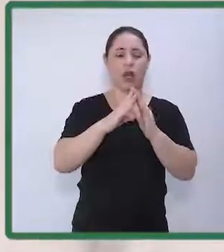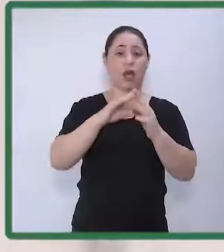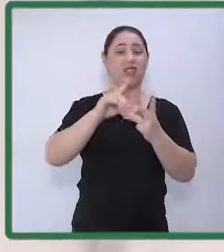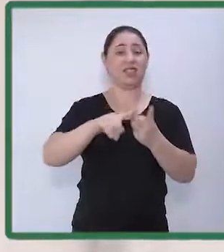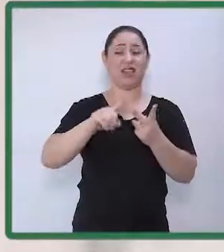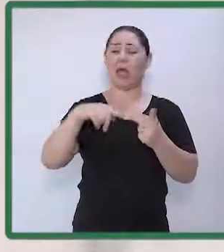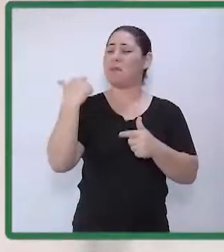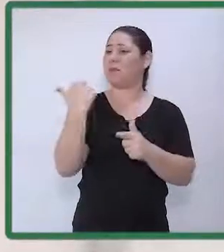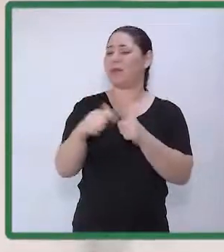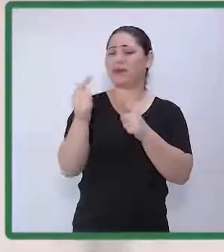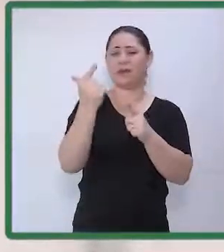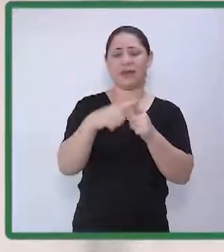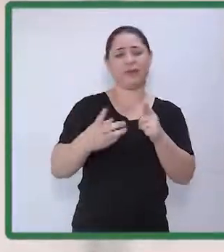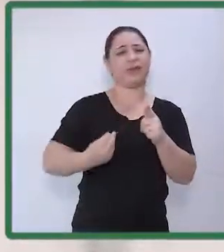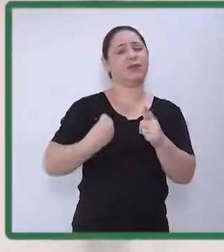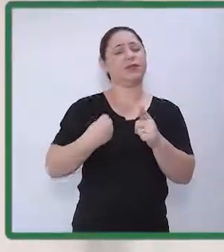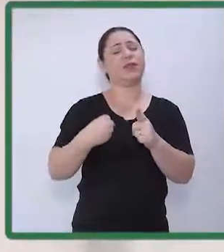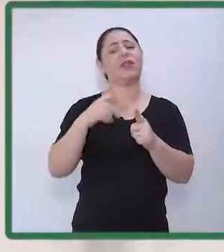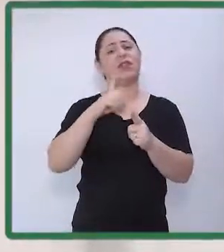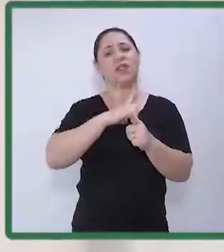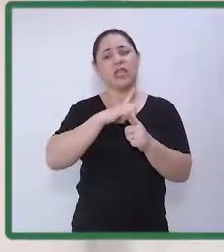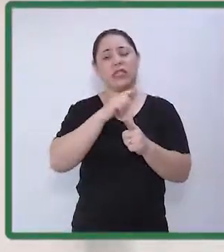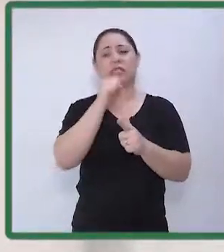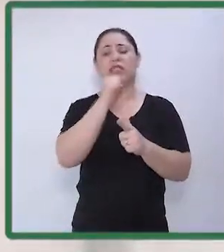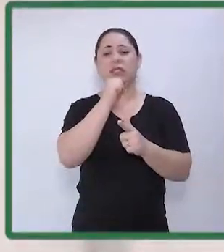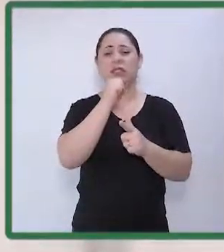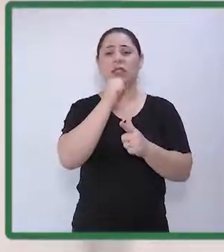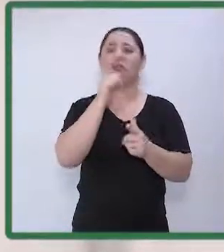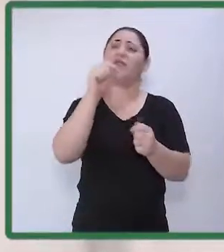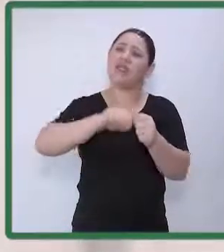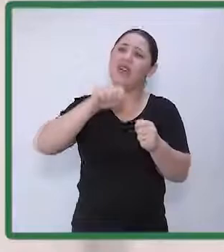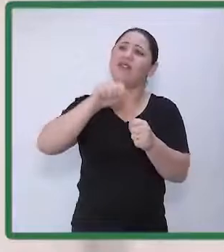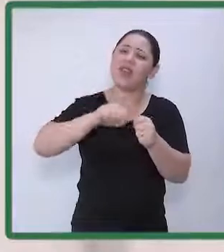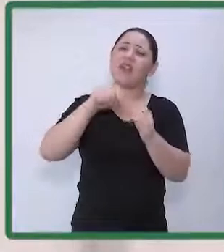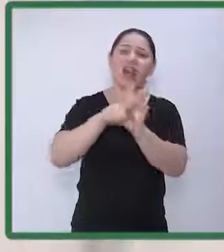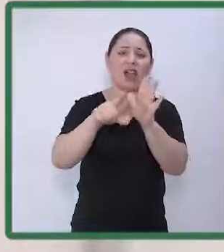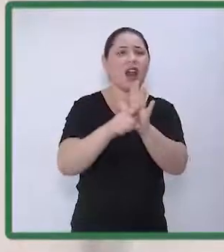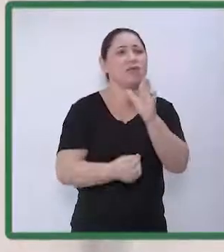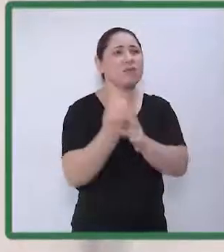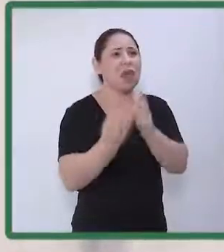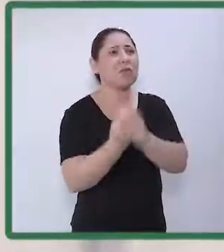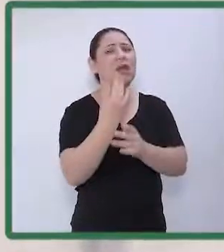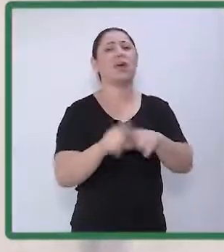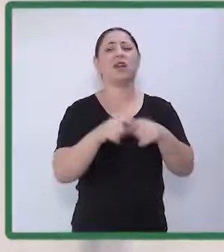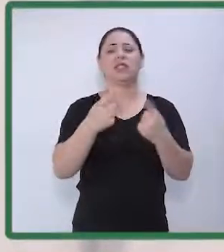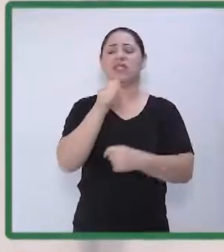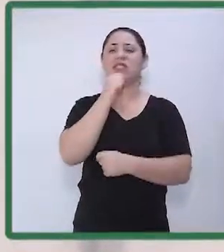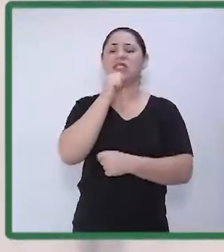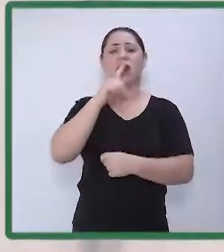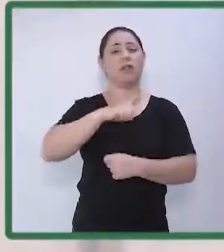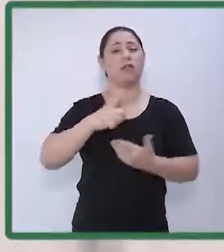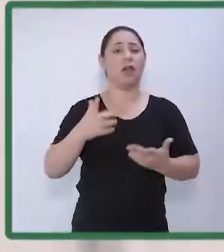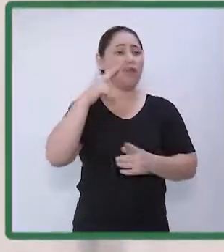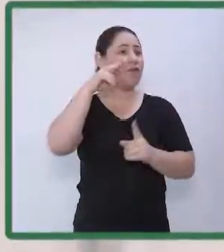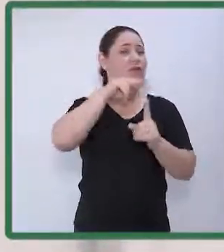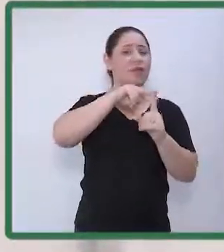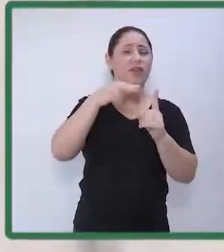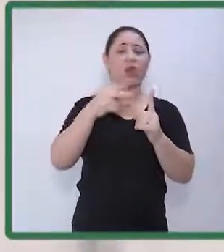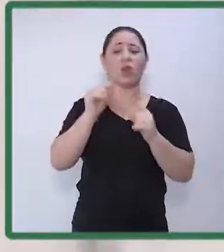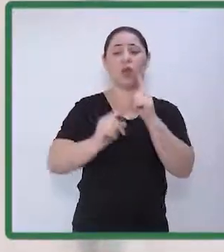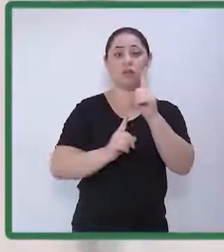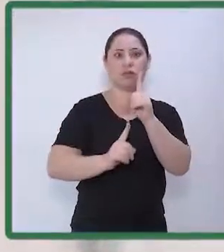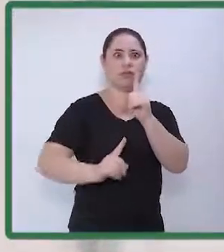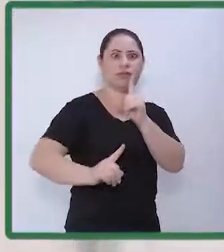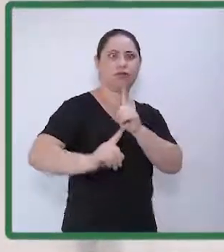né, que é um grande problema que a gente ainda tem. A gente faz leis e ainda a gente vê